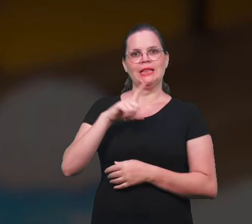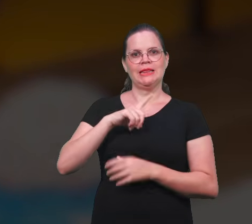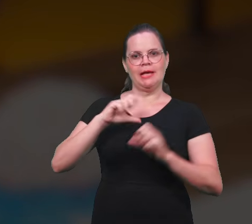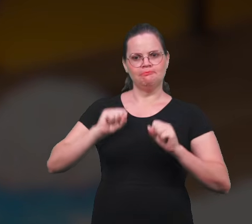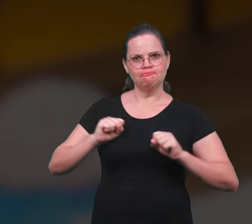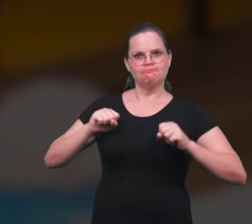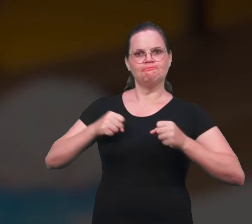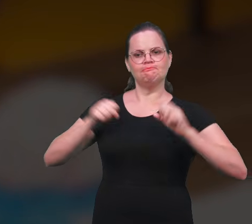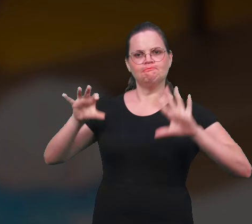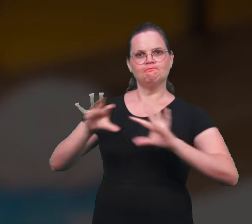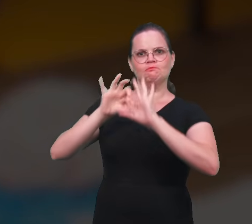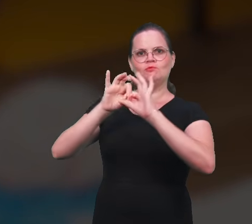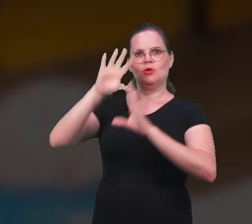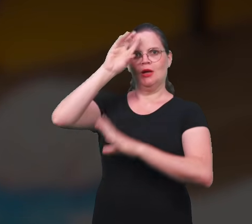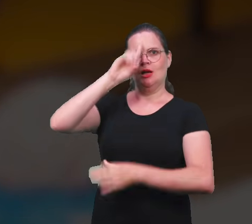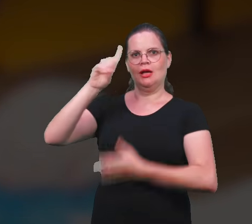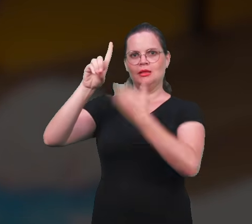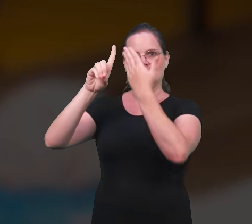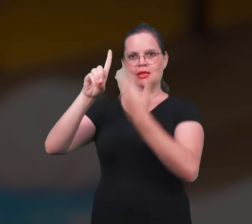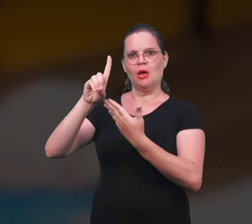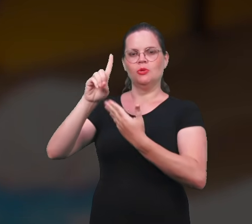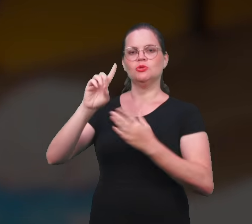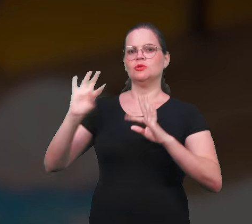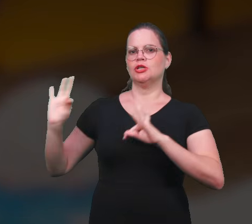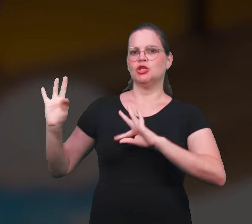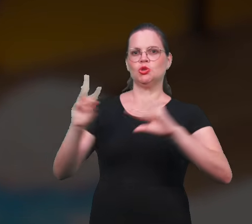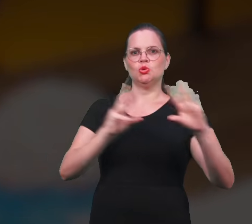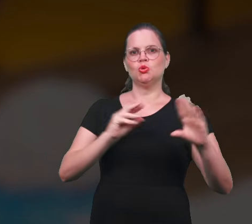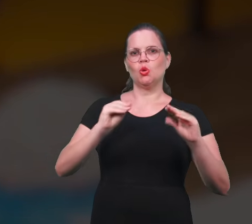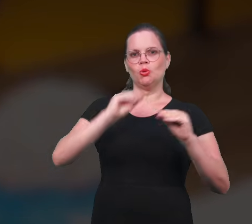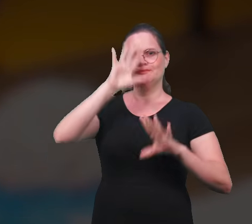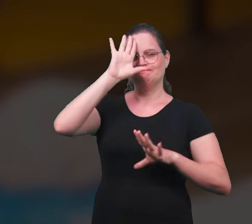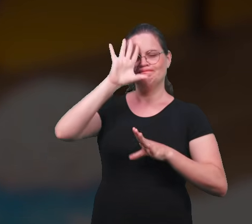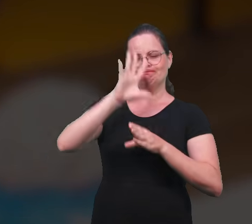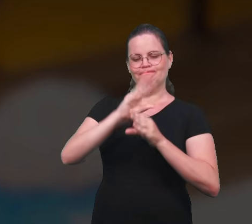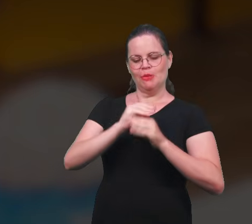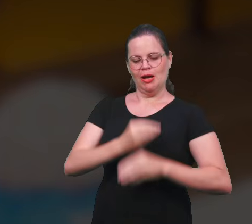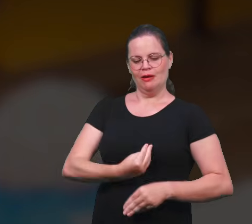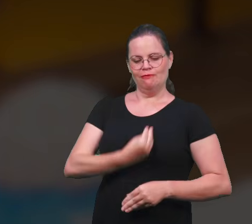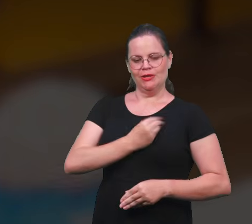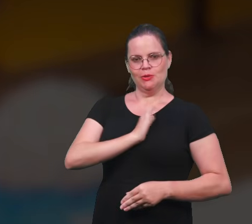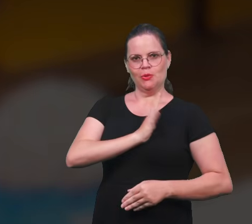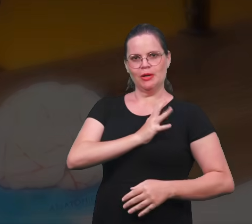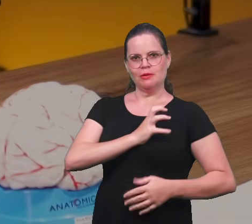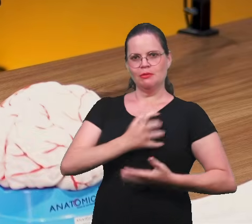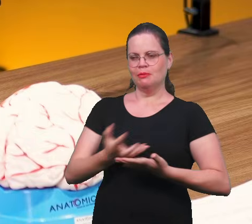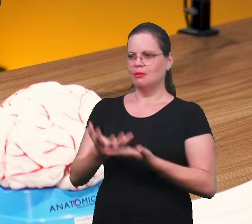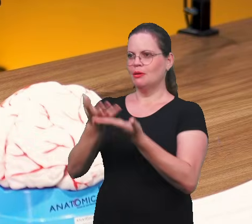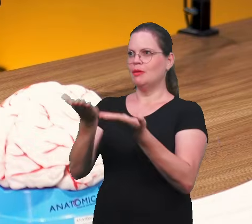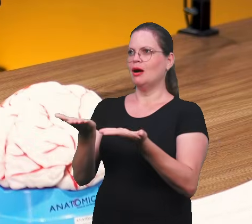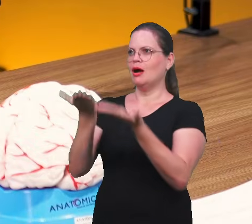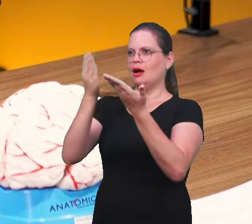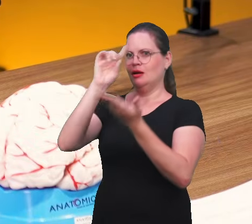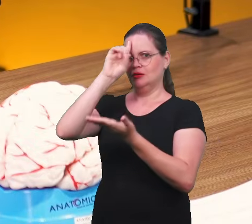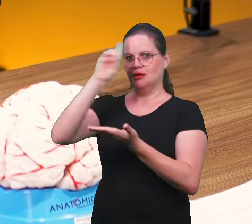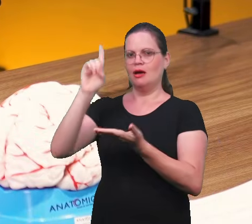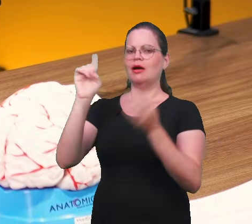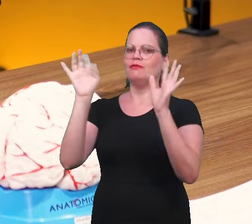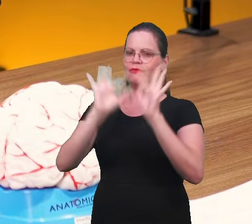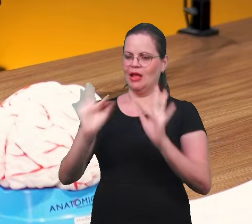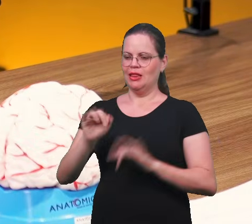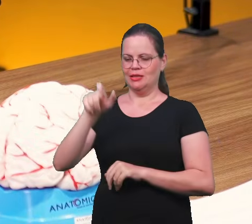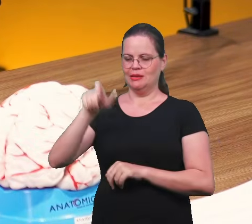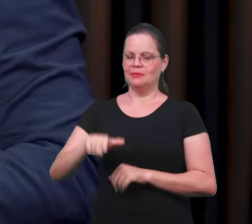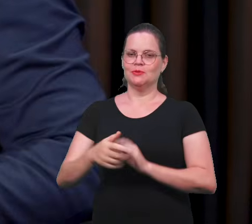está em ti, em cujo coração estão os caminhos aplanados. Pastor